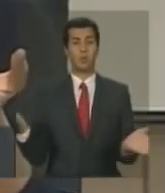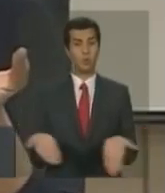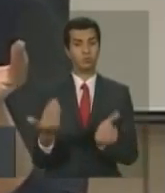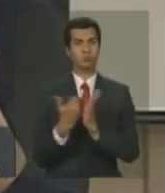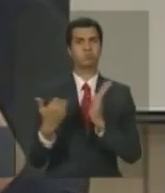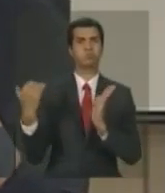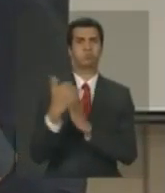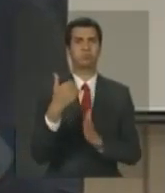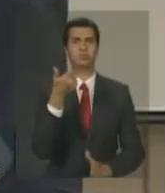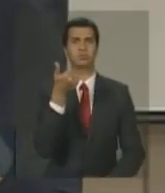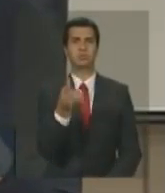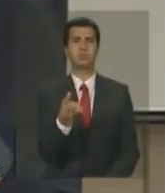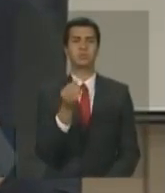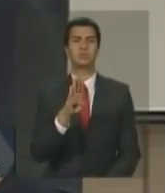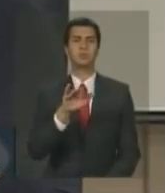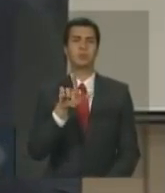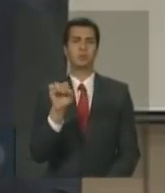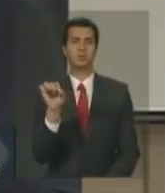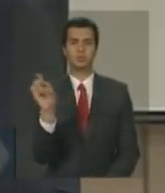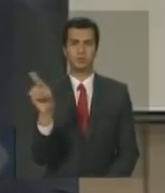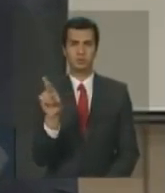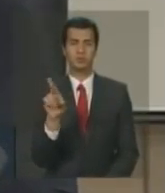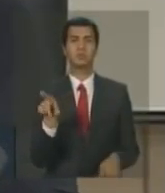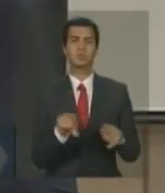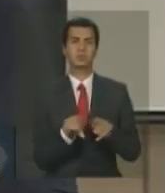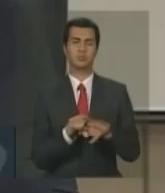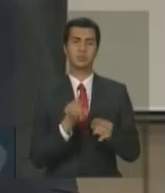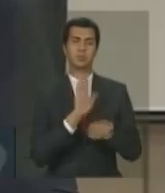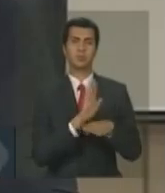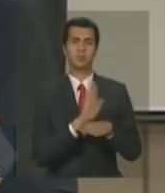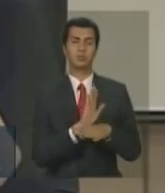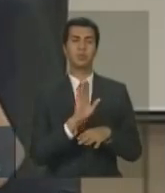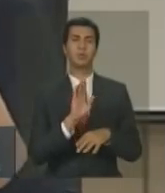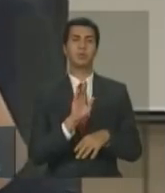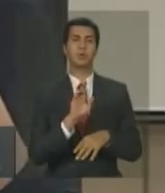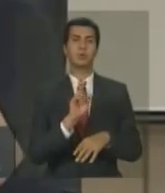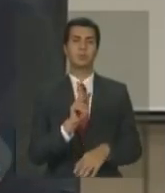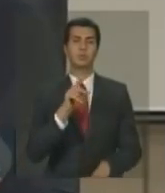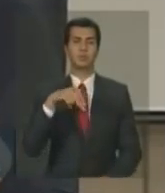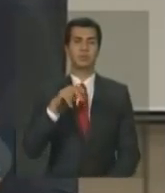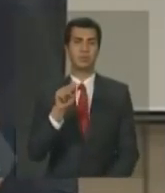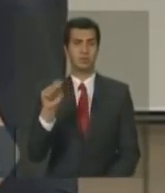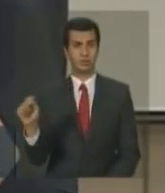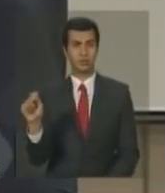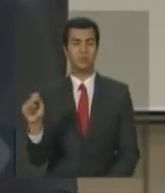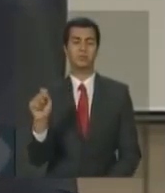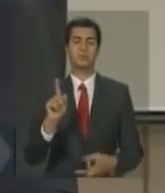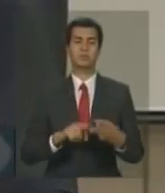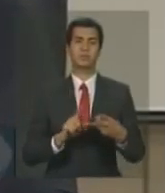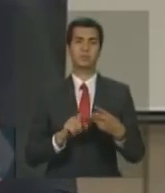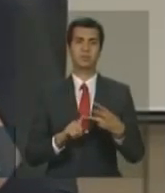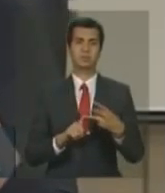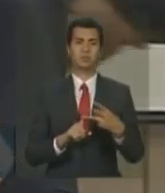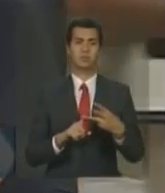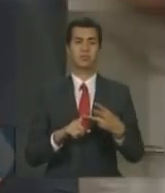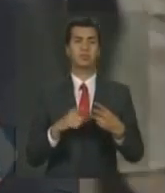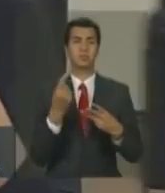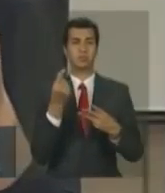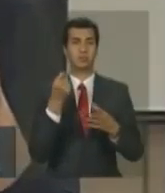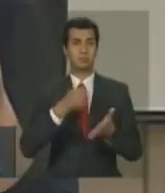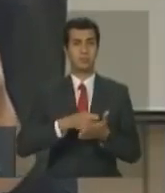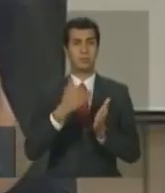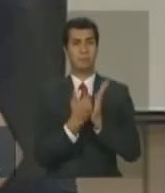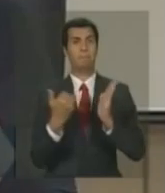ver com o crescimento do PRONAF, né, que ele salta de 2003 de 2,4 bilhões